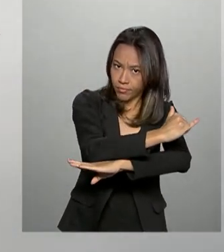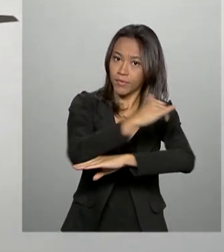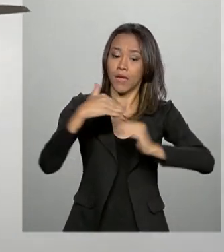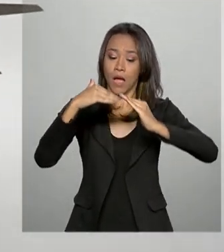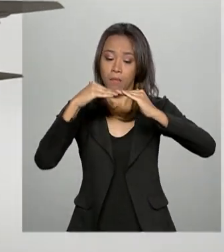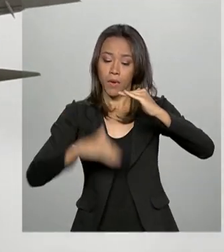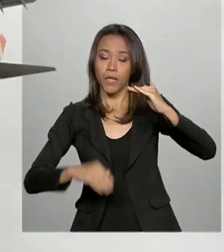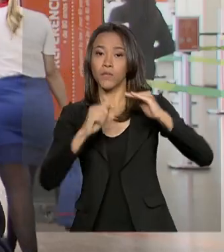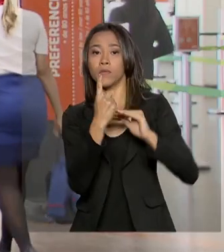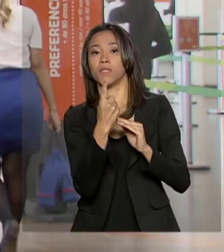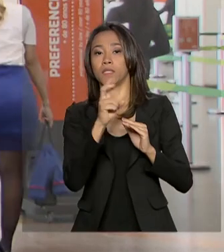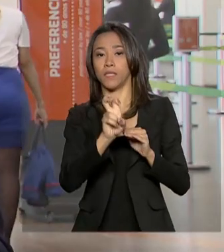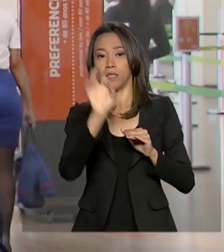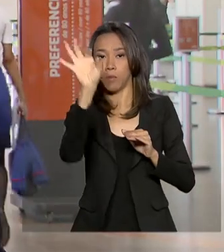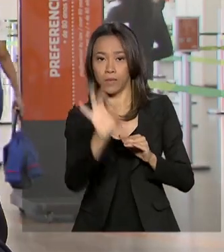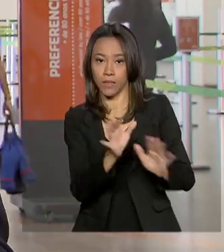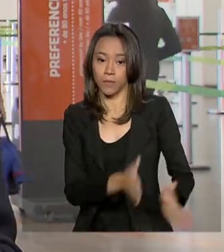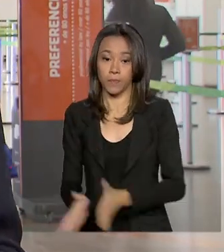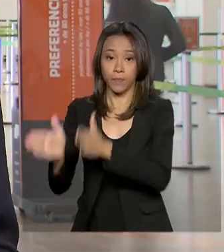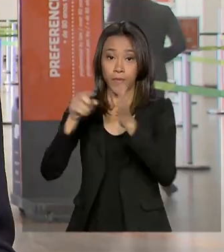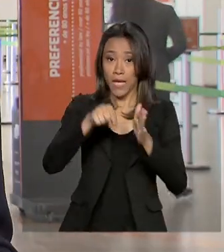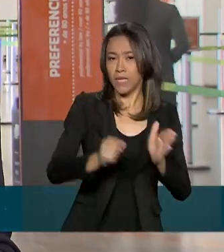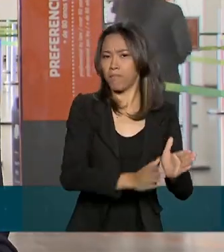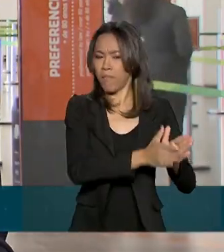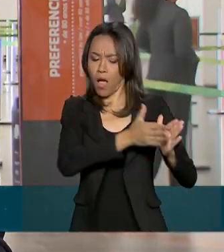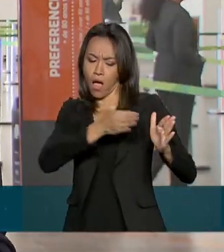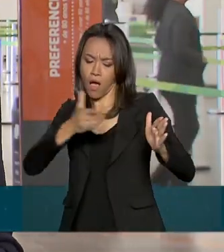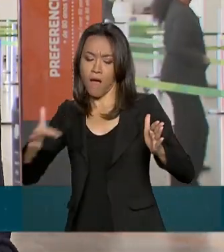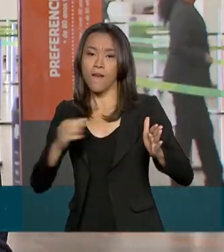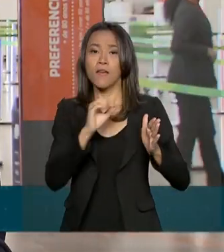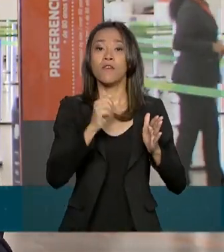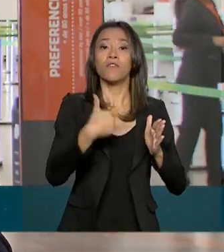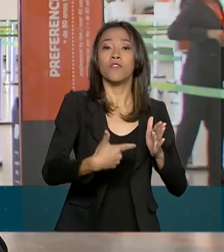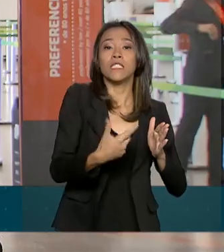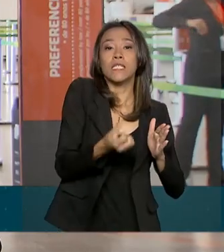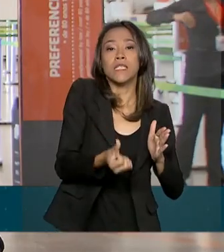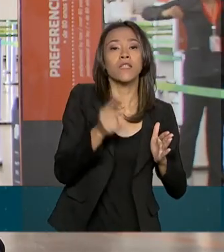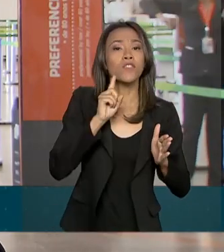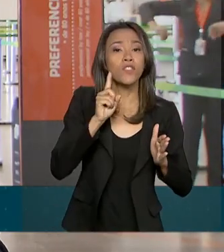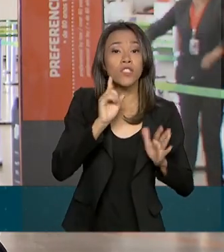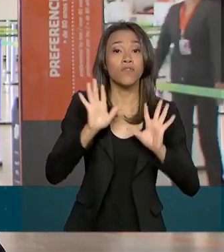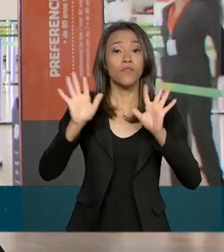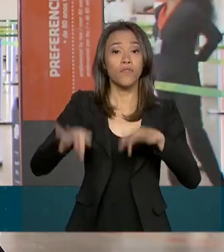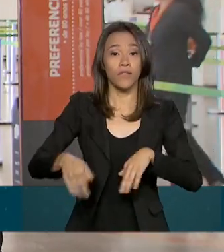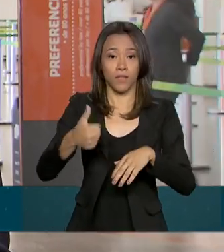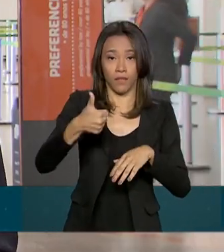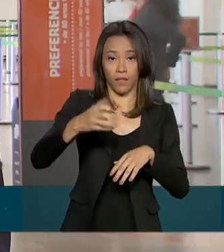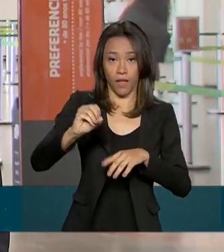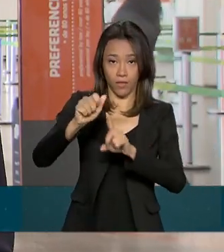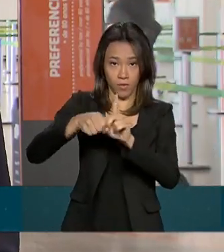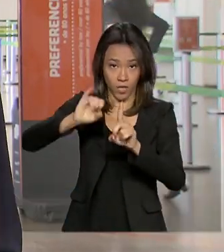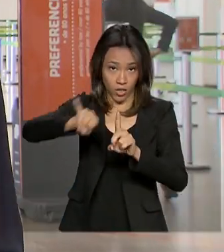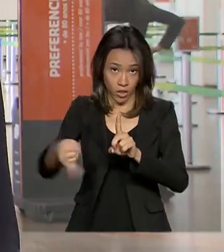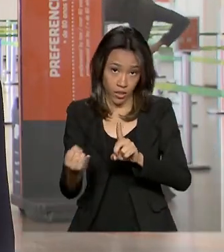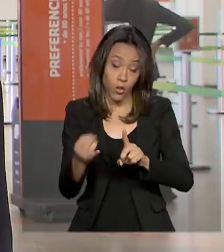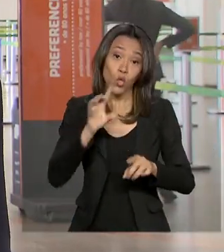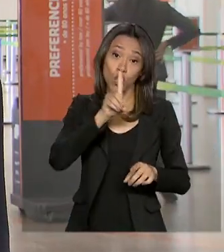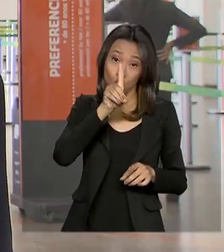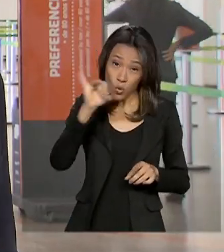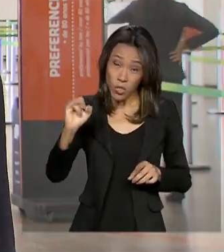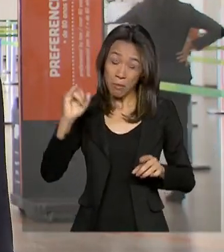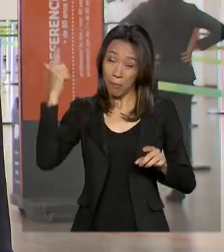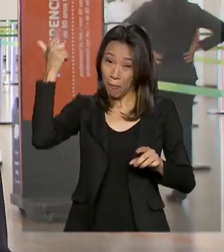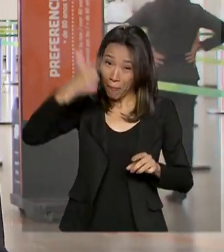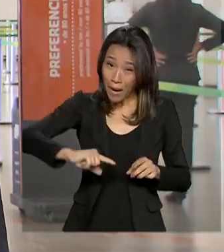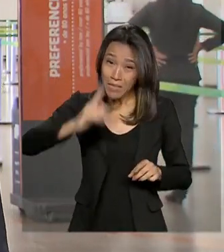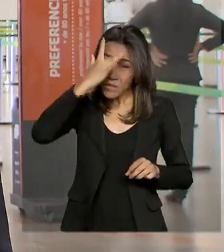de 15%. A operação vai durar 26 dias, termina em 10 de janeiro. E o dia que deve concentrar maior